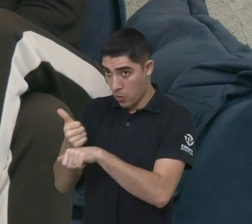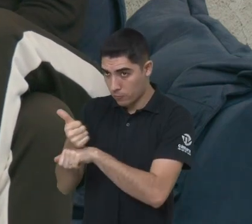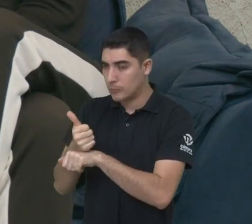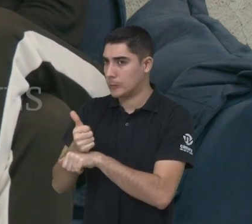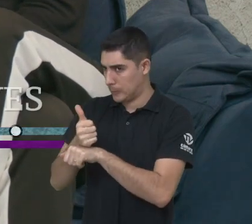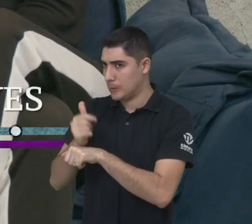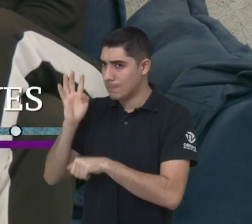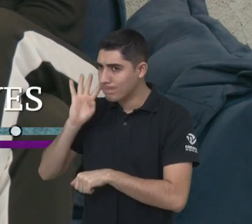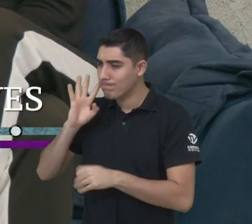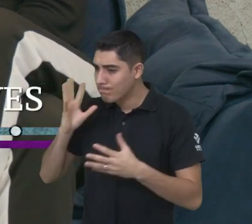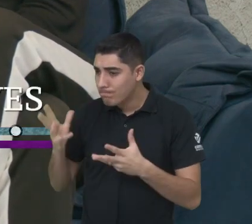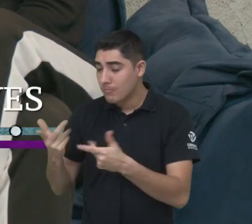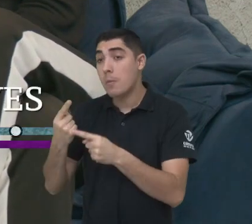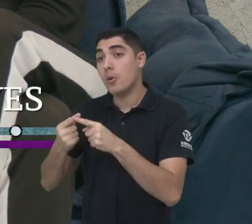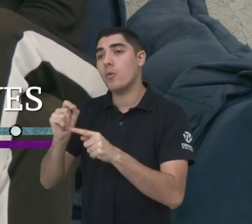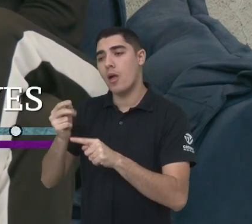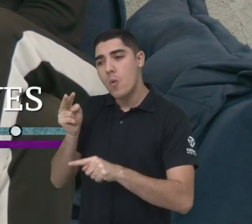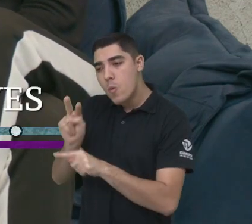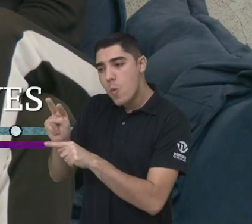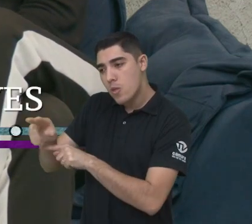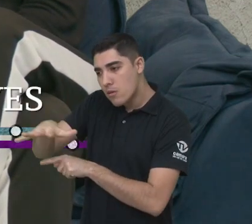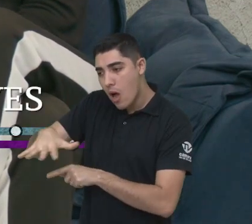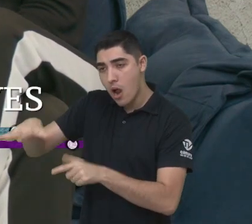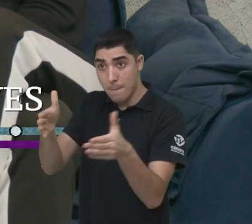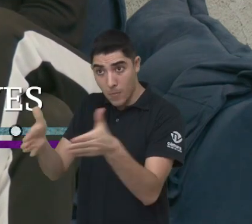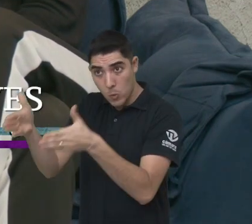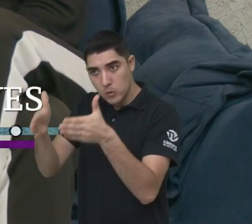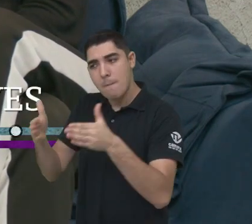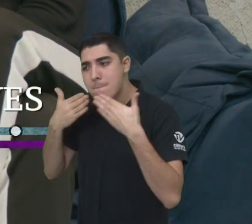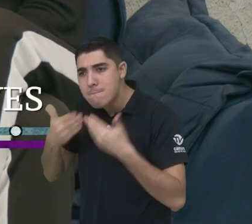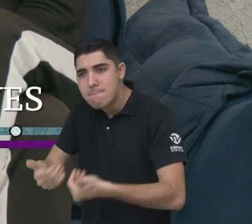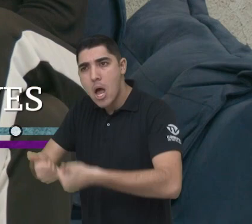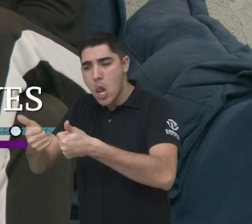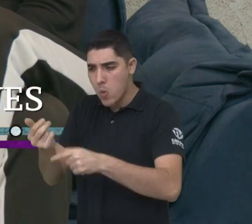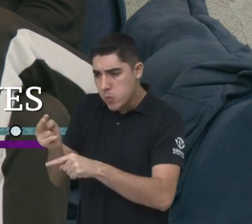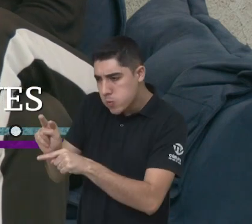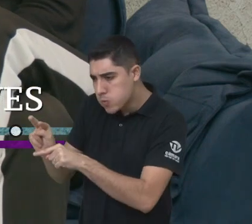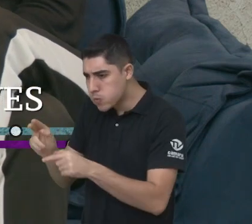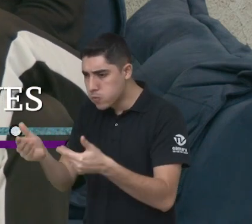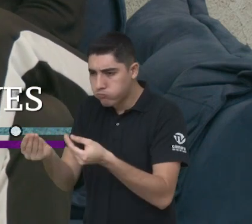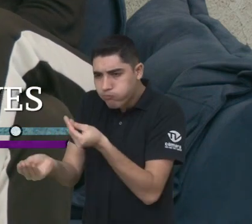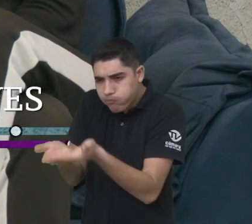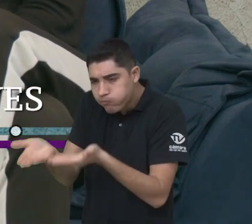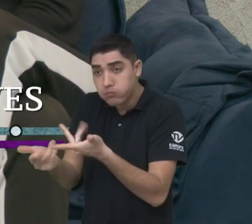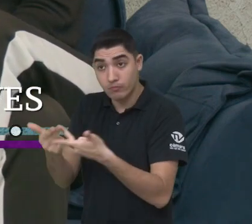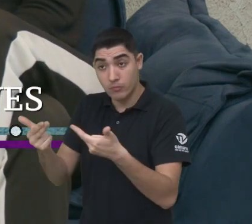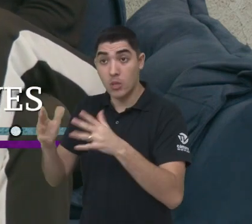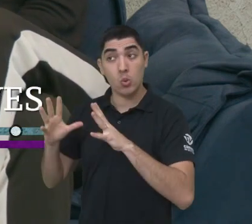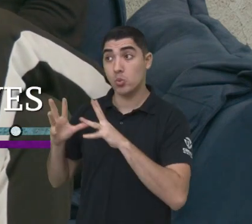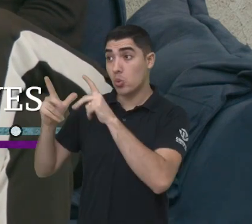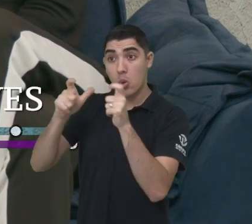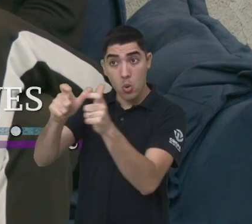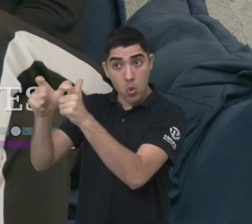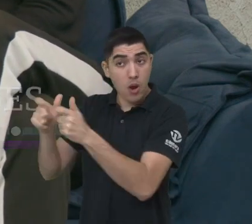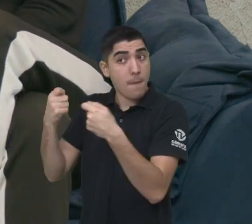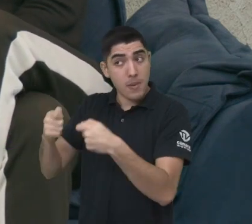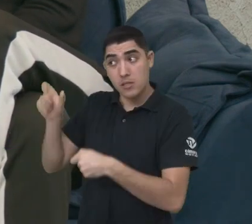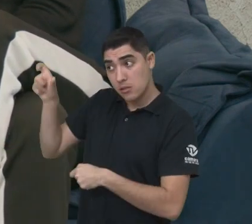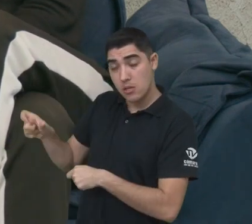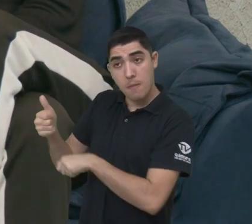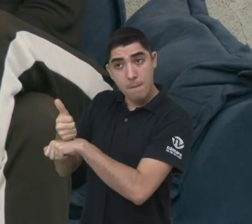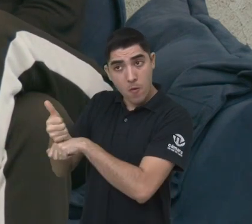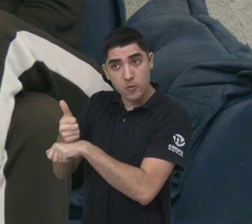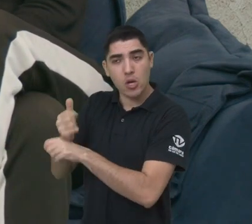muito interessante porque cuida justamente da melhoria de um sistema produtivo. Ou seja, praticamente todos os lugares precisam